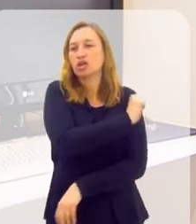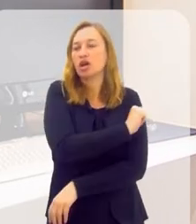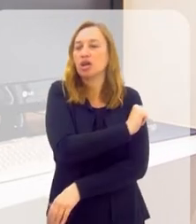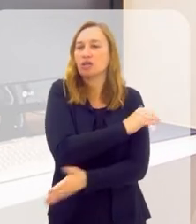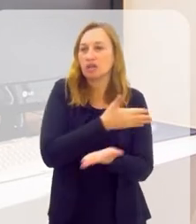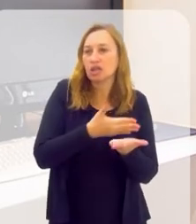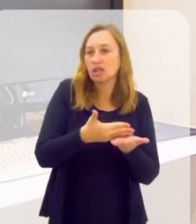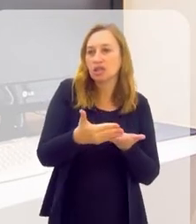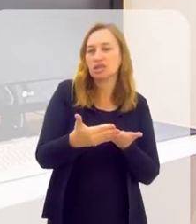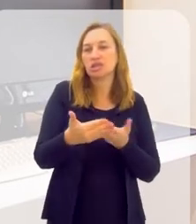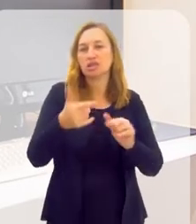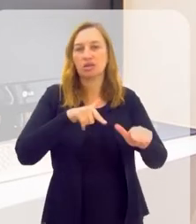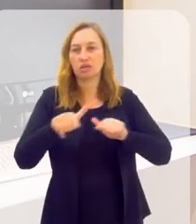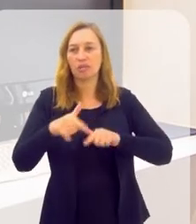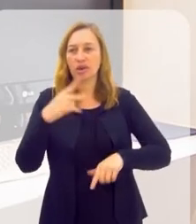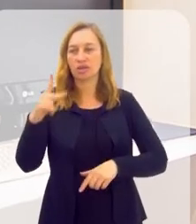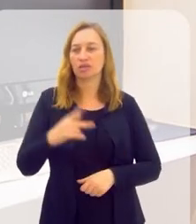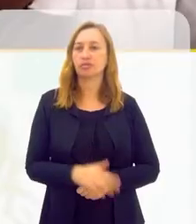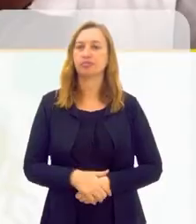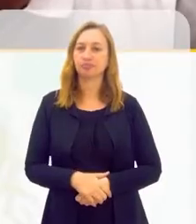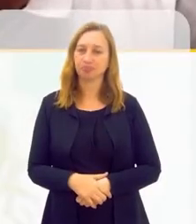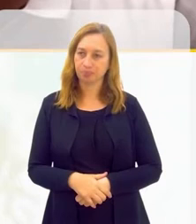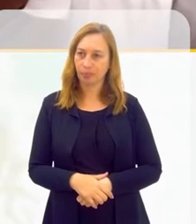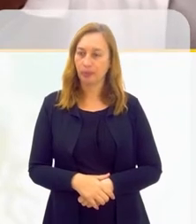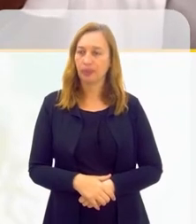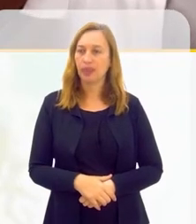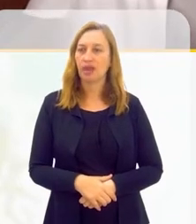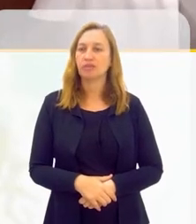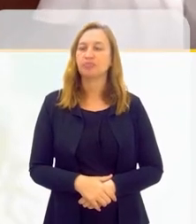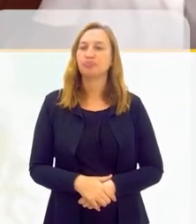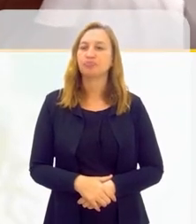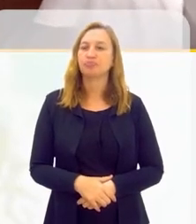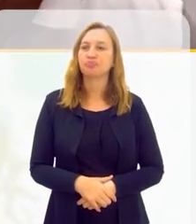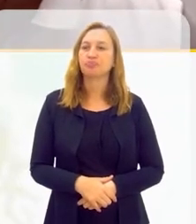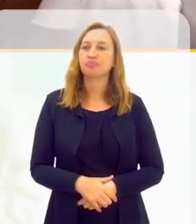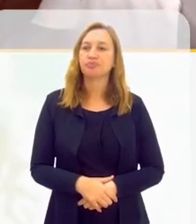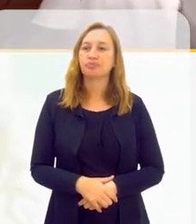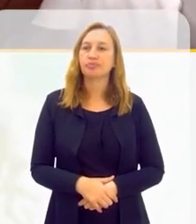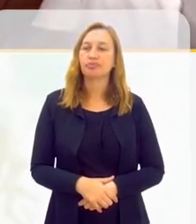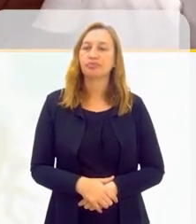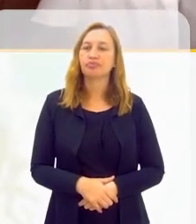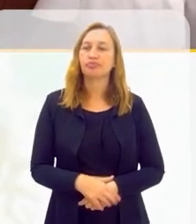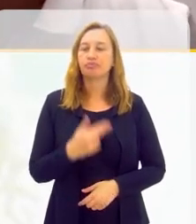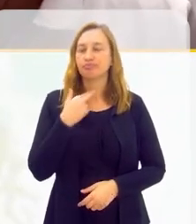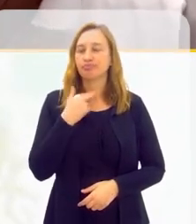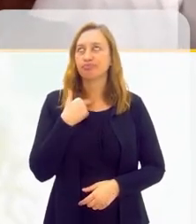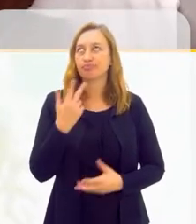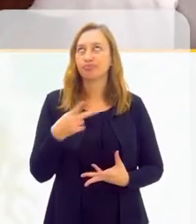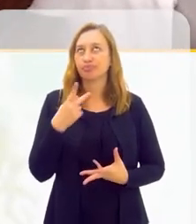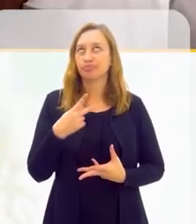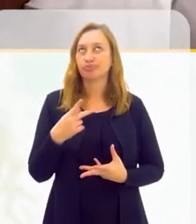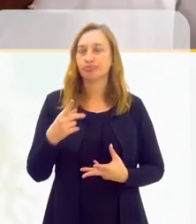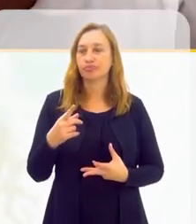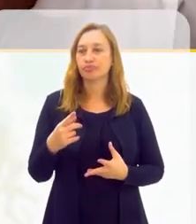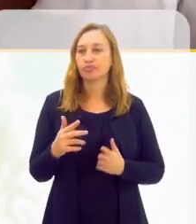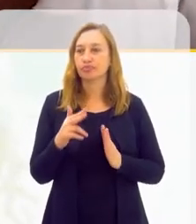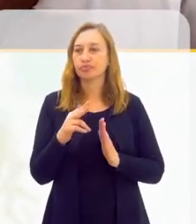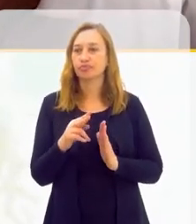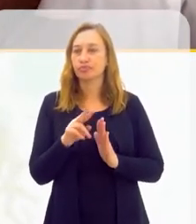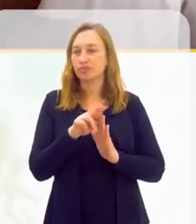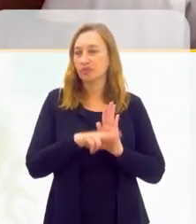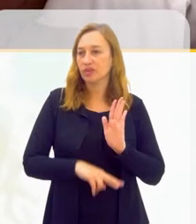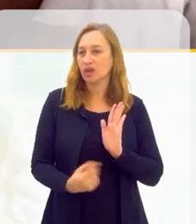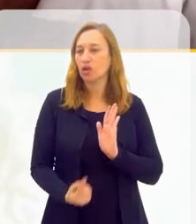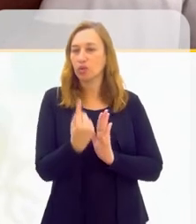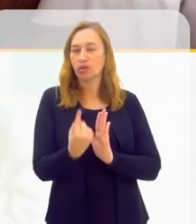alunos e começar o seu trabalho? Nós não podemos falar numa receita única, não é? Acima de tudo, tem